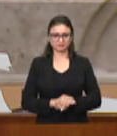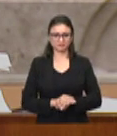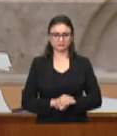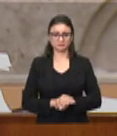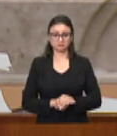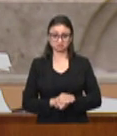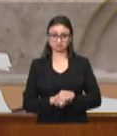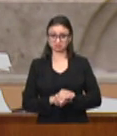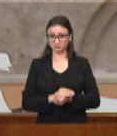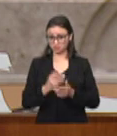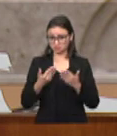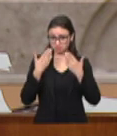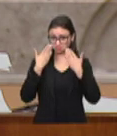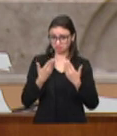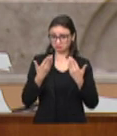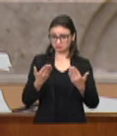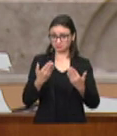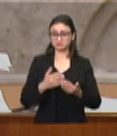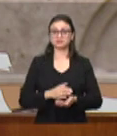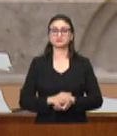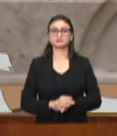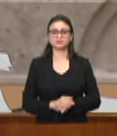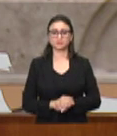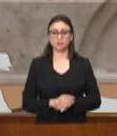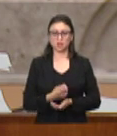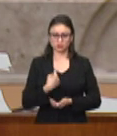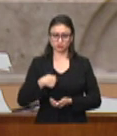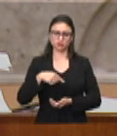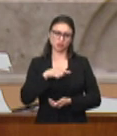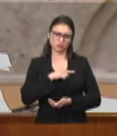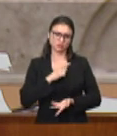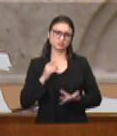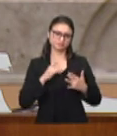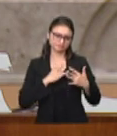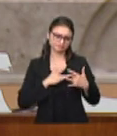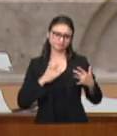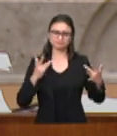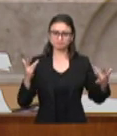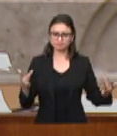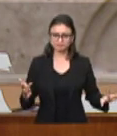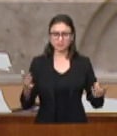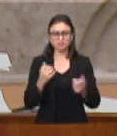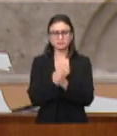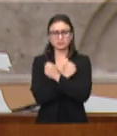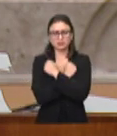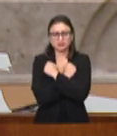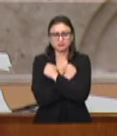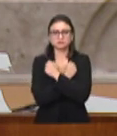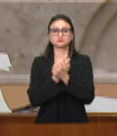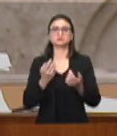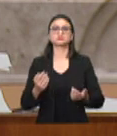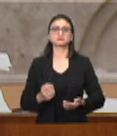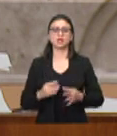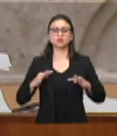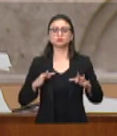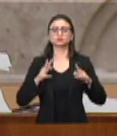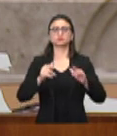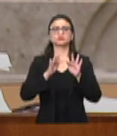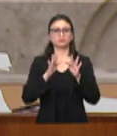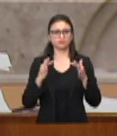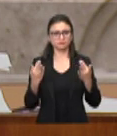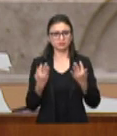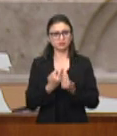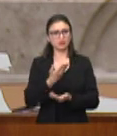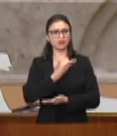que a ele têm sido prestadas. Nossa solidariedade, nosso abraço a toda a família